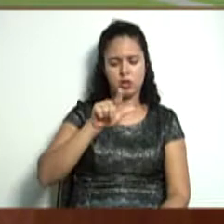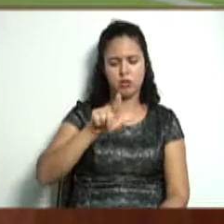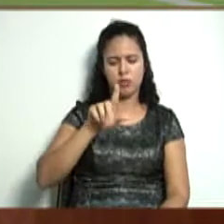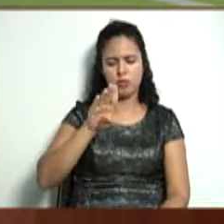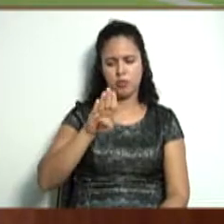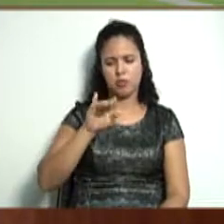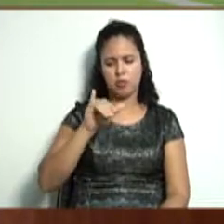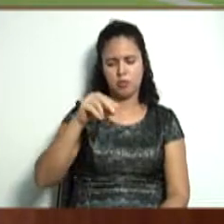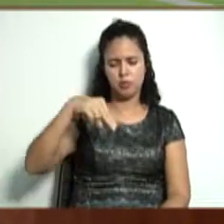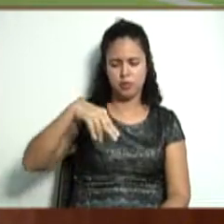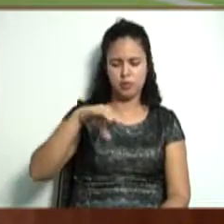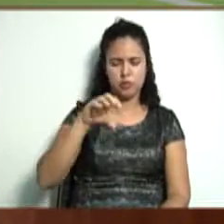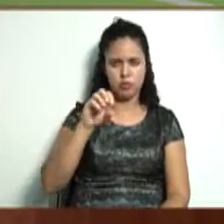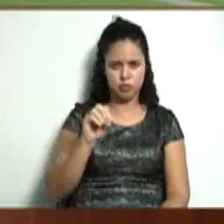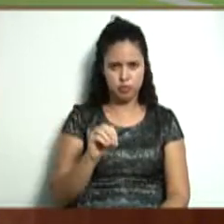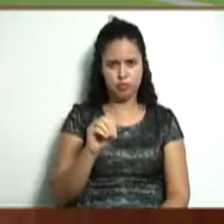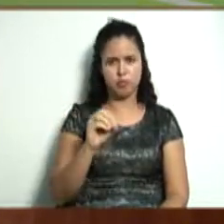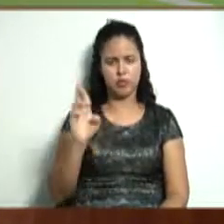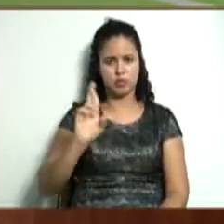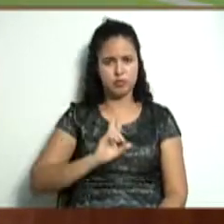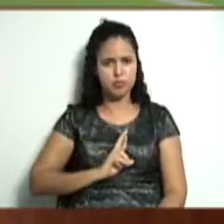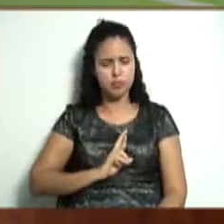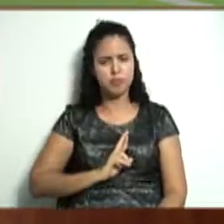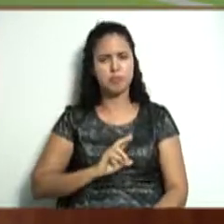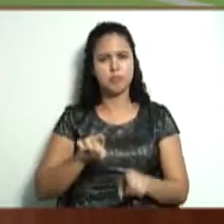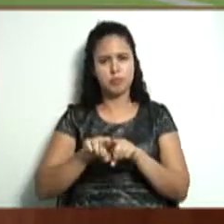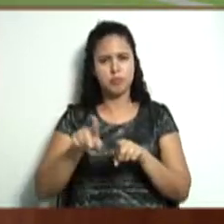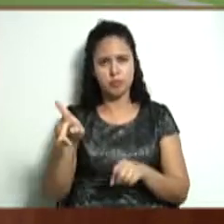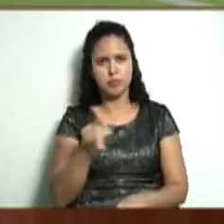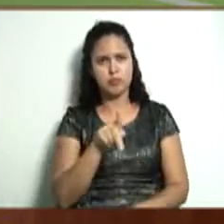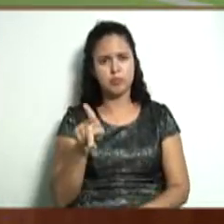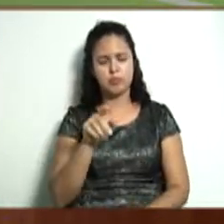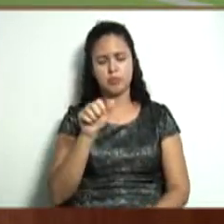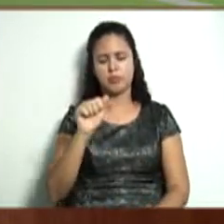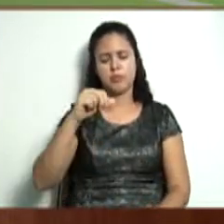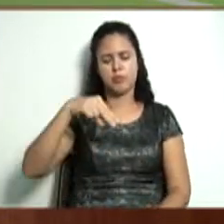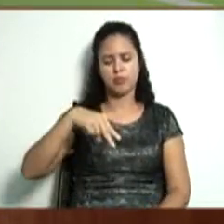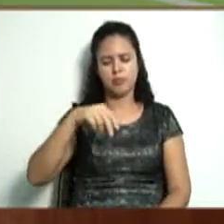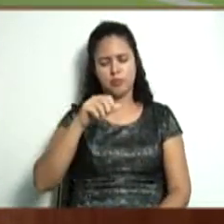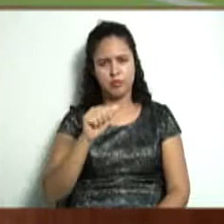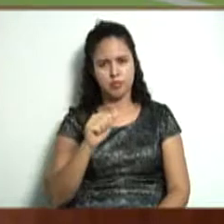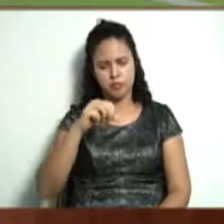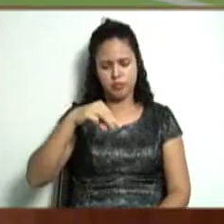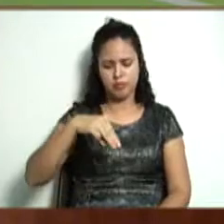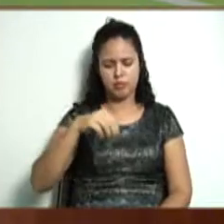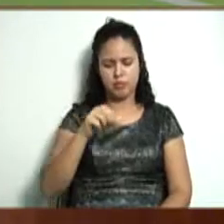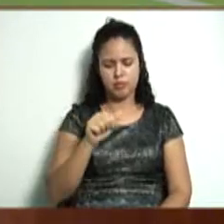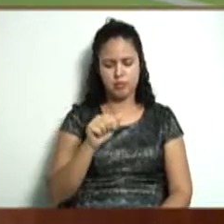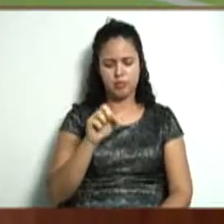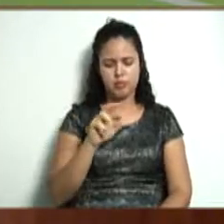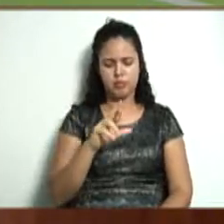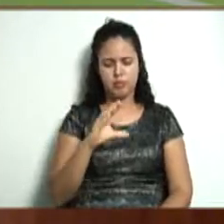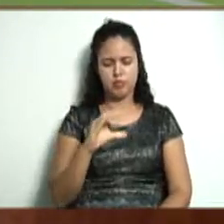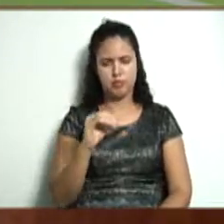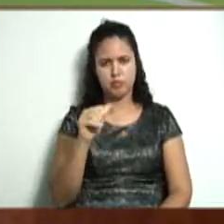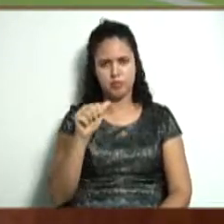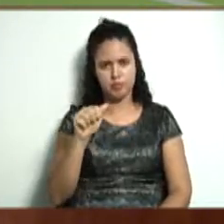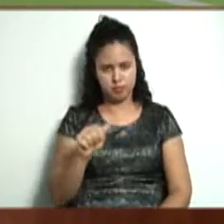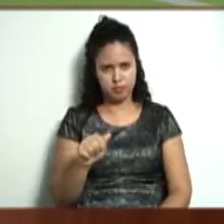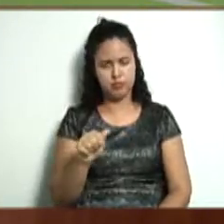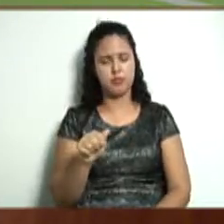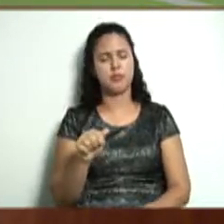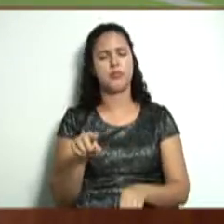Bittner. Quem mais? A professora Ana Márcia da Silva Souza, de Coronel